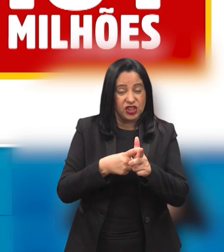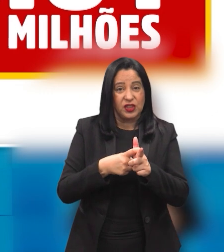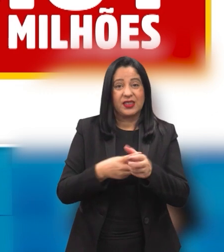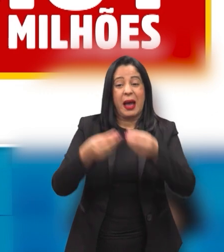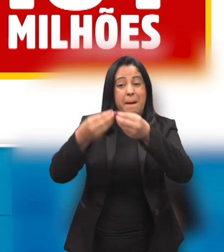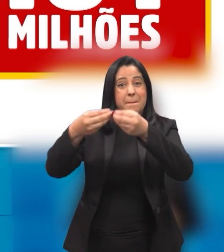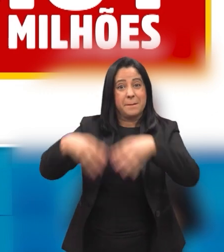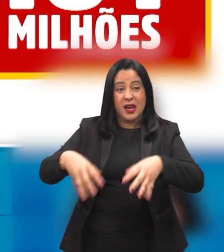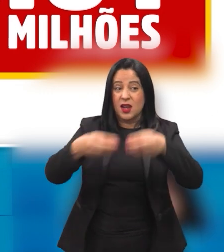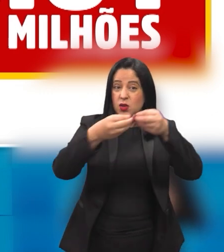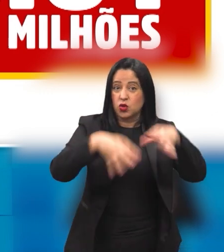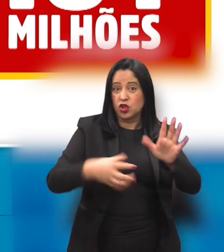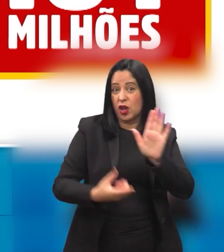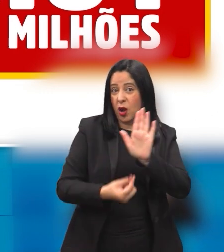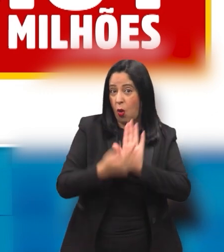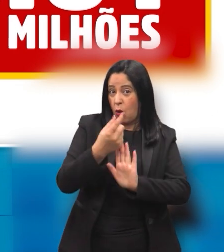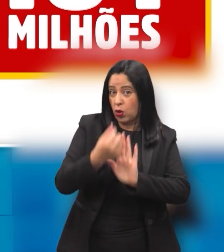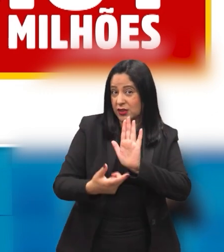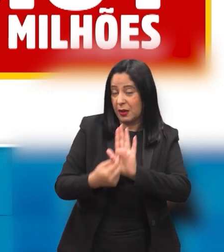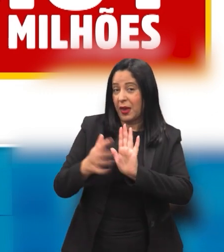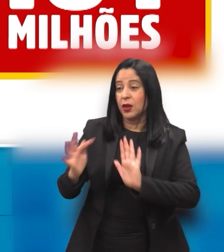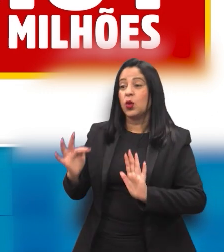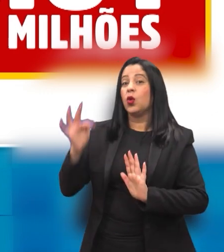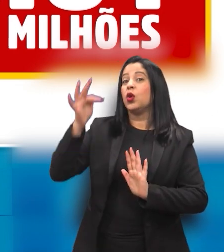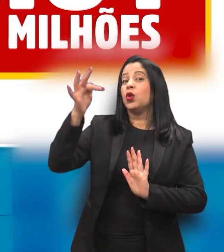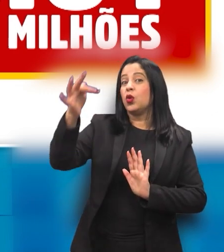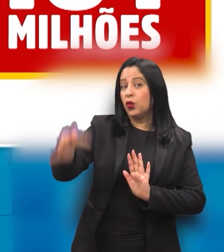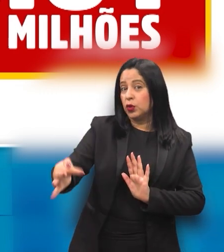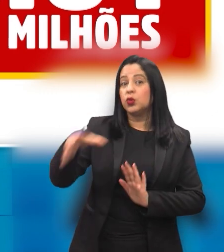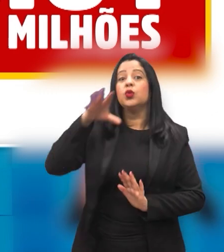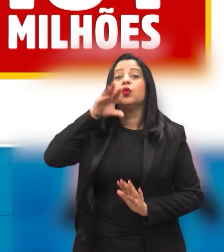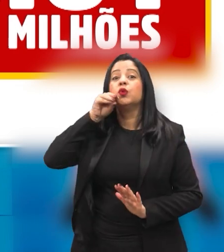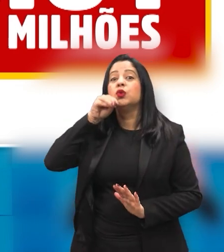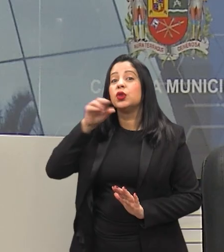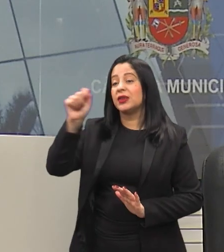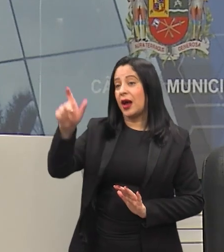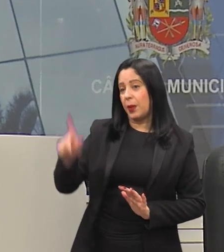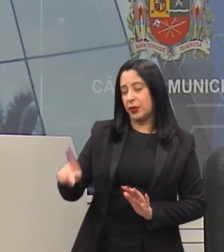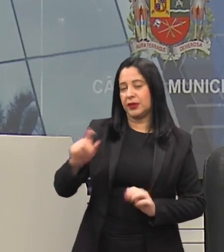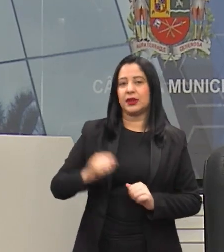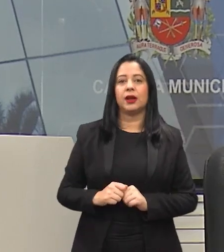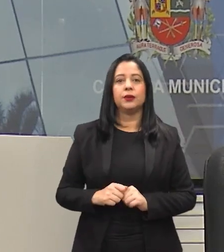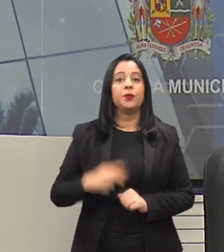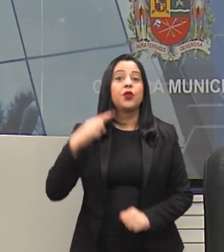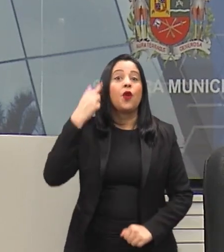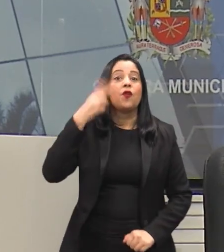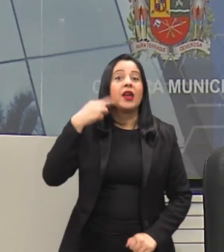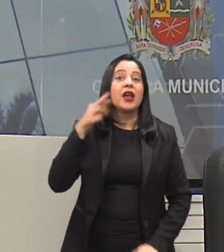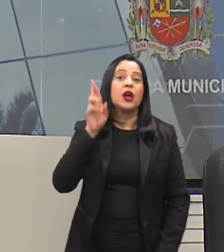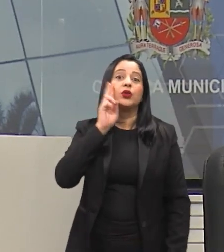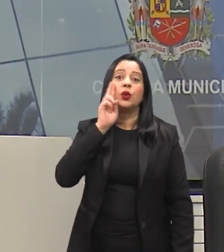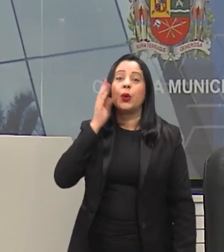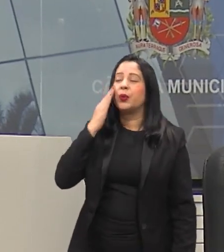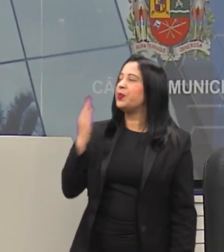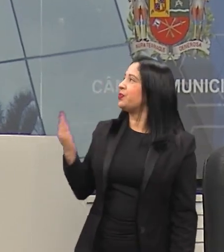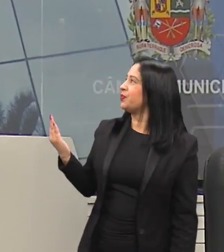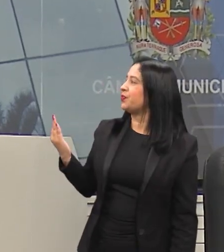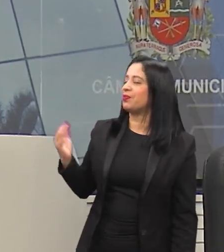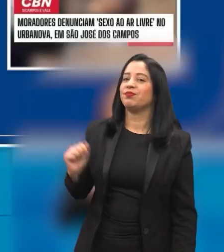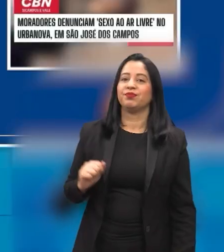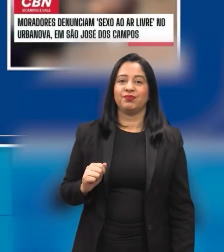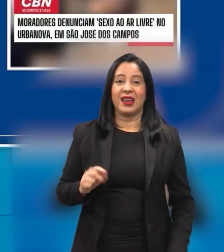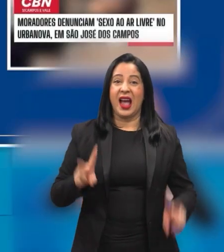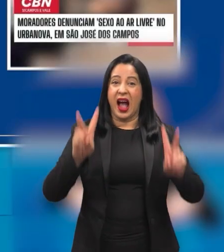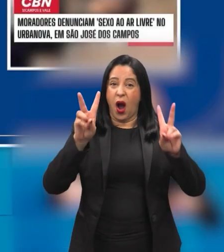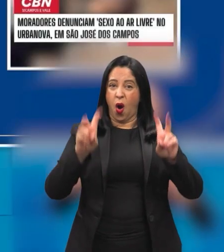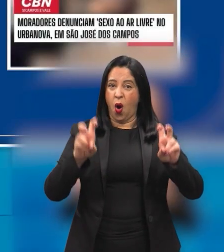as finanças da cidade e o futuro da aposentadoria dos servidores. Já o vereador Renato Santiago